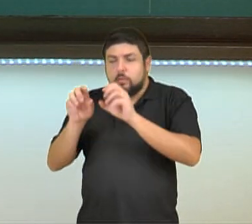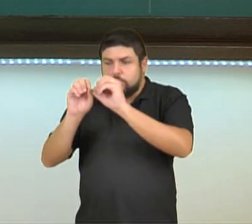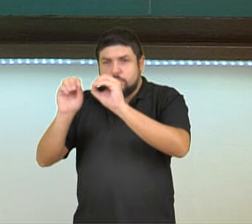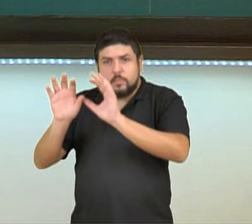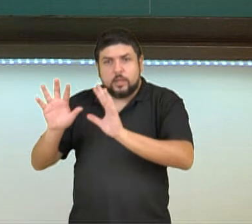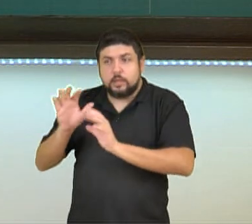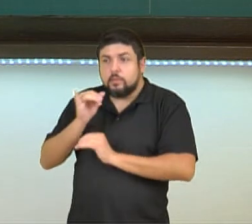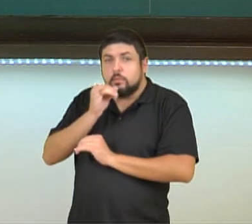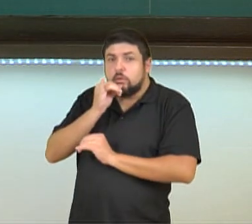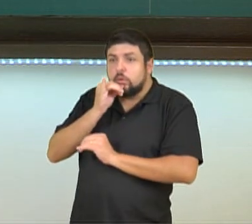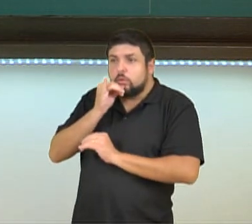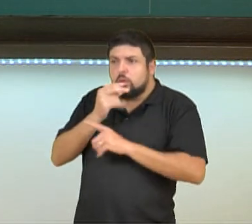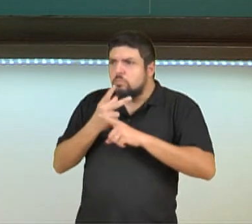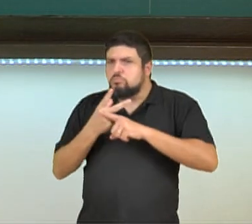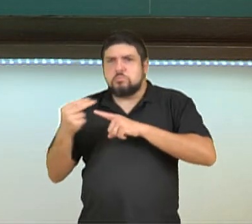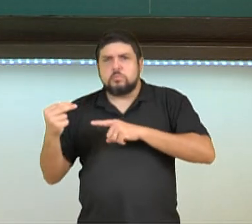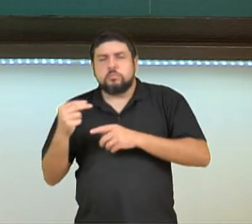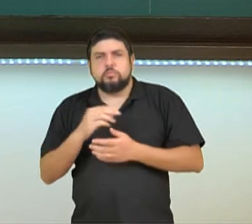por exemplo.